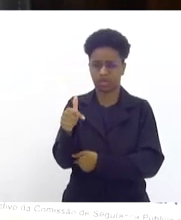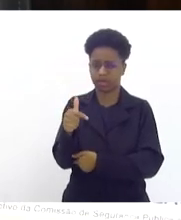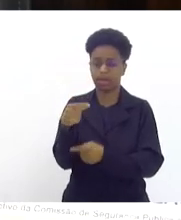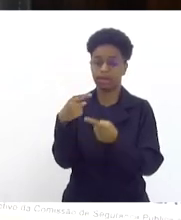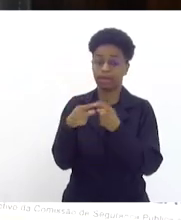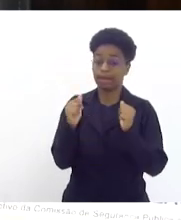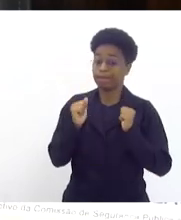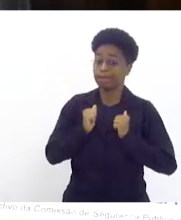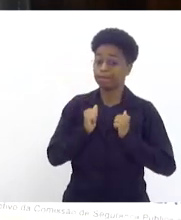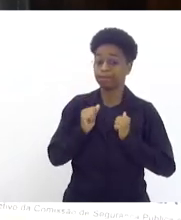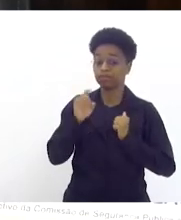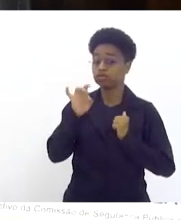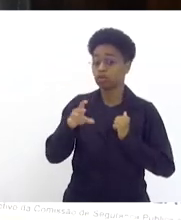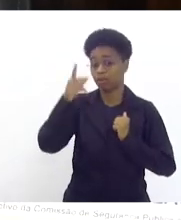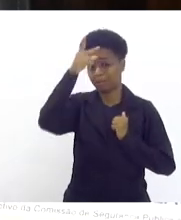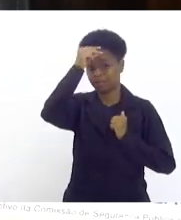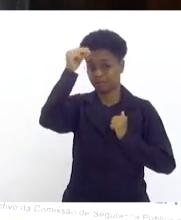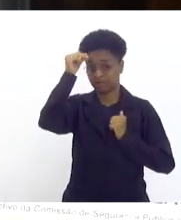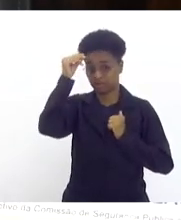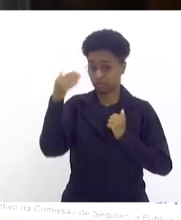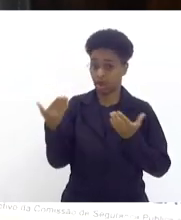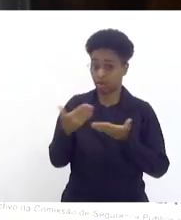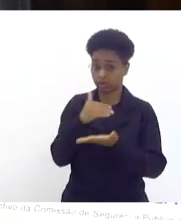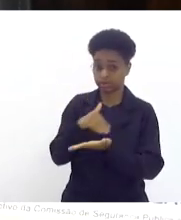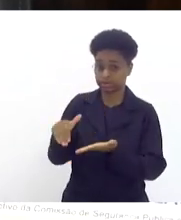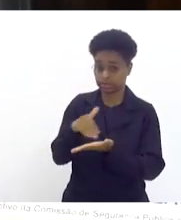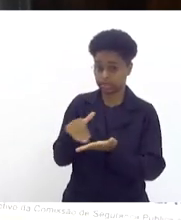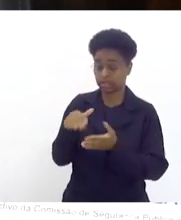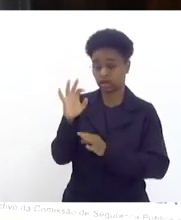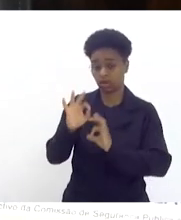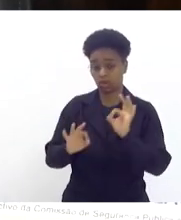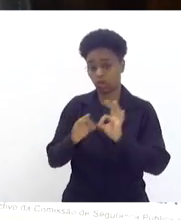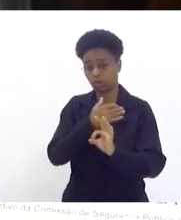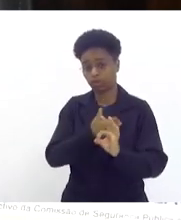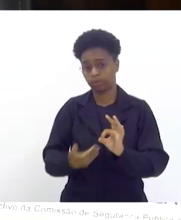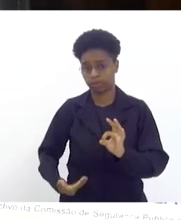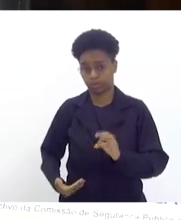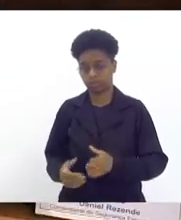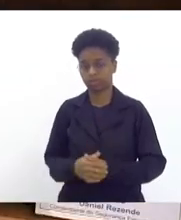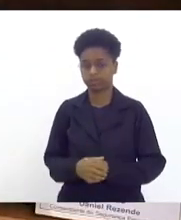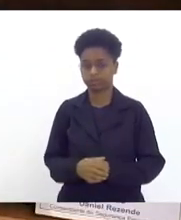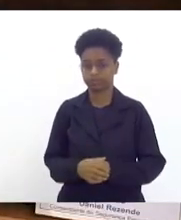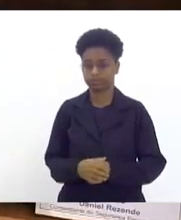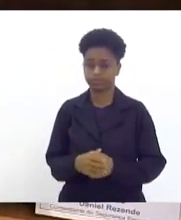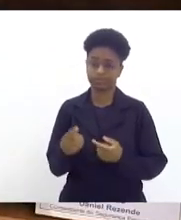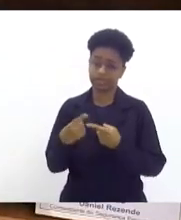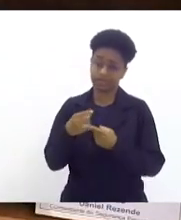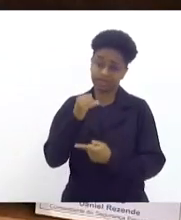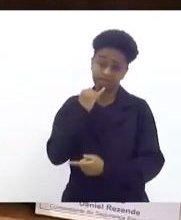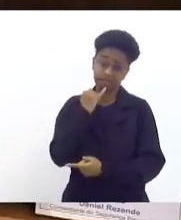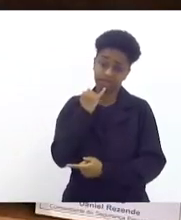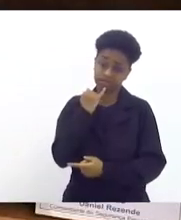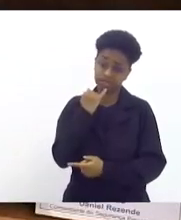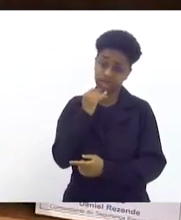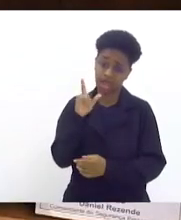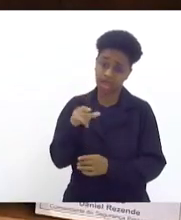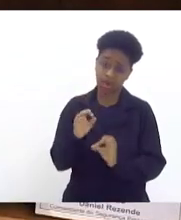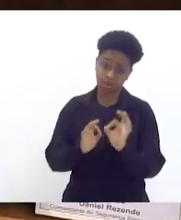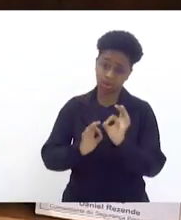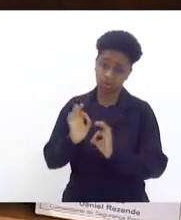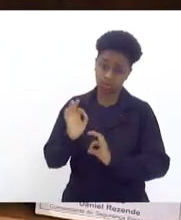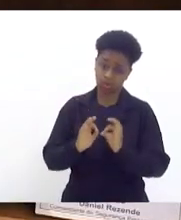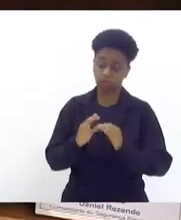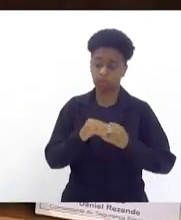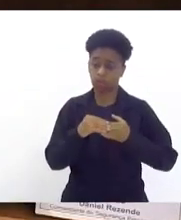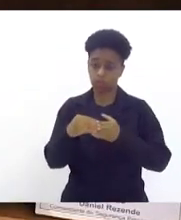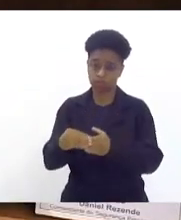incompetência da atual Secretaria de ordem pública que infelizmente é comandada por um delegado de polícia